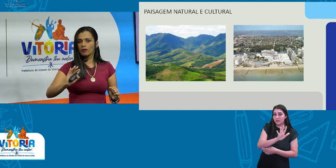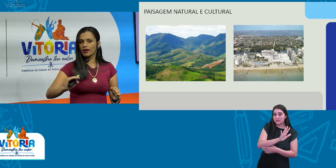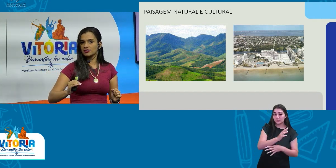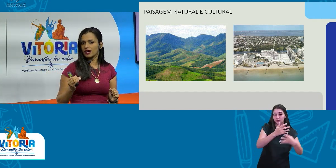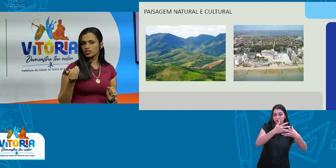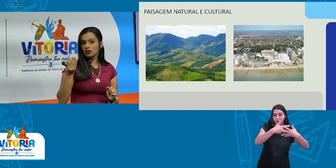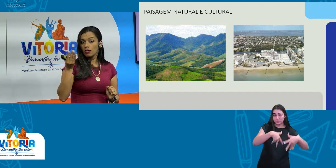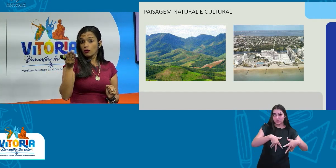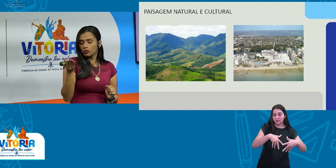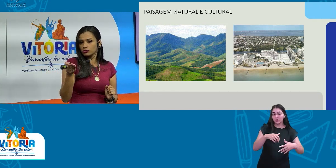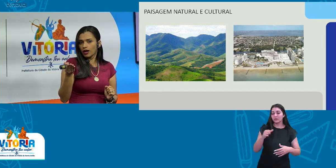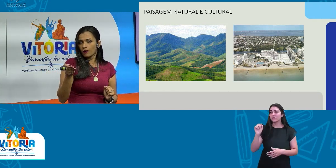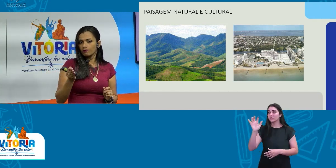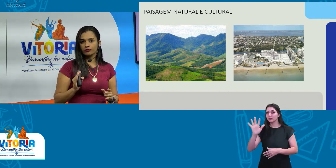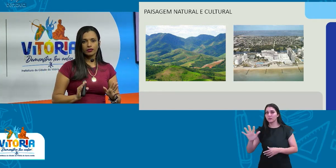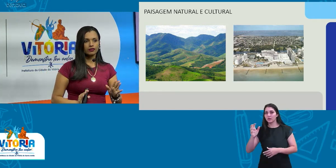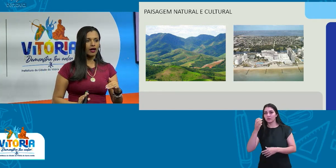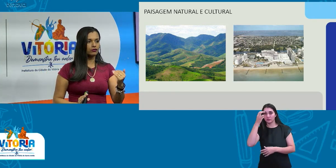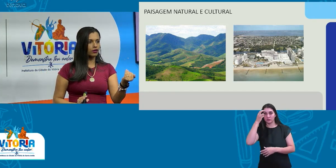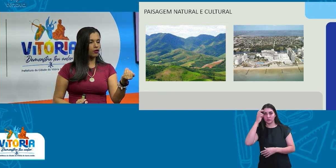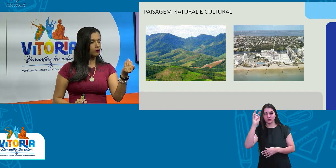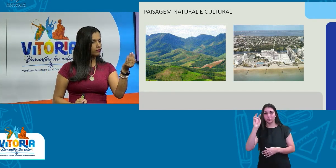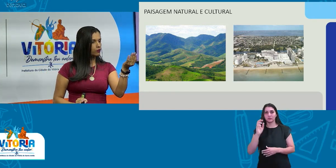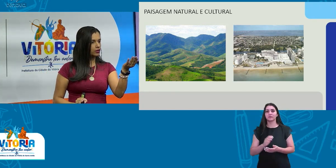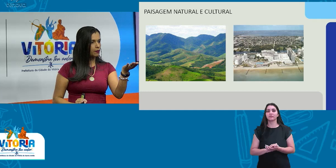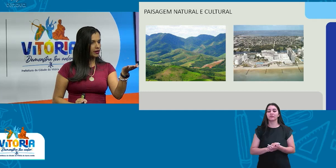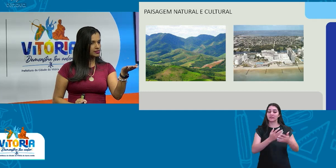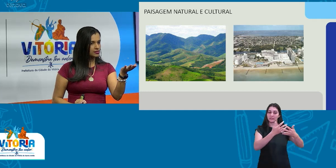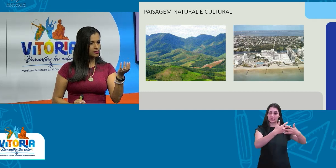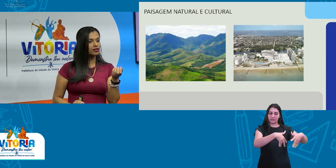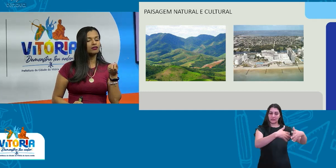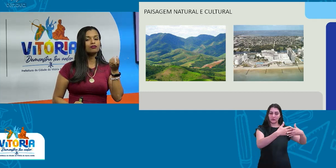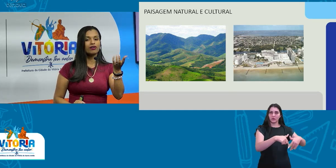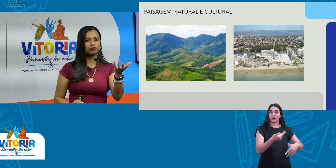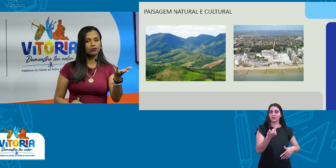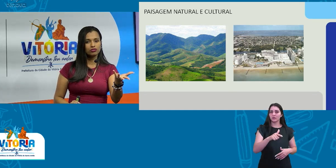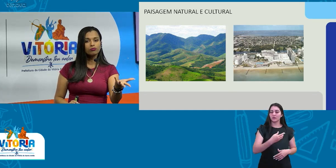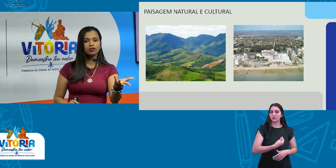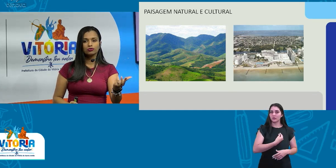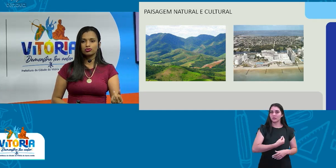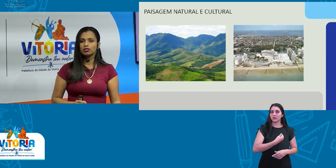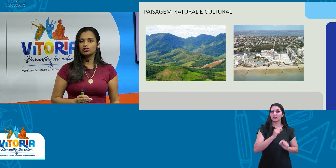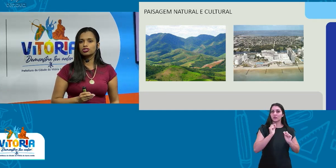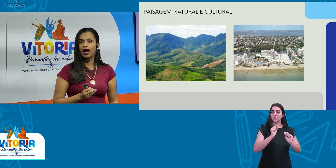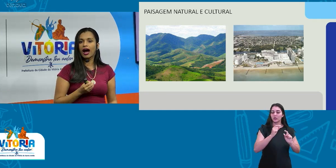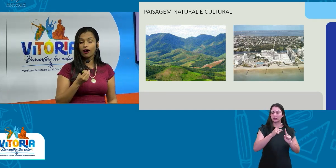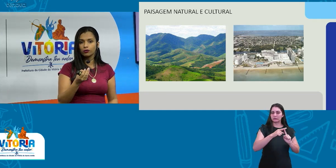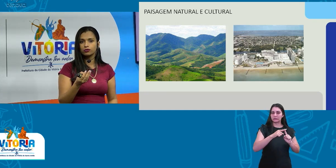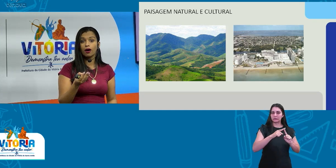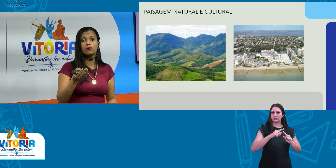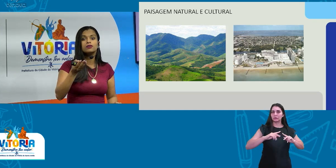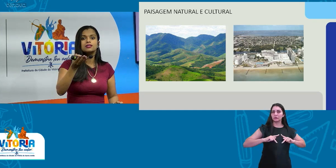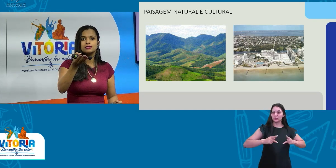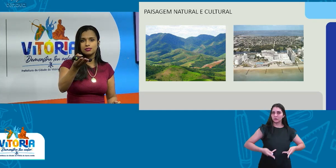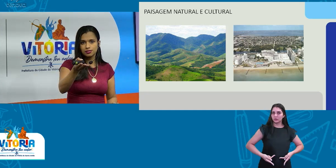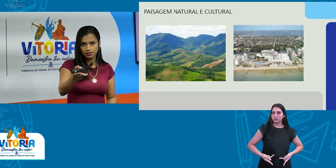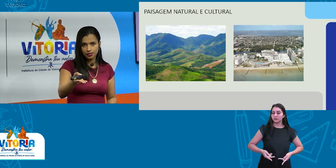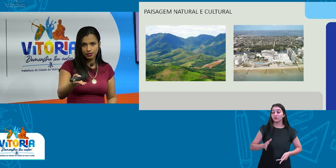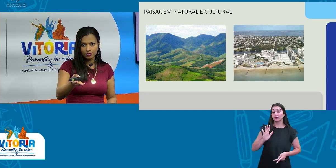e uma paisagem cultural. Natural não tem a presença nem fatores humanos. Já a